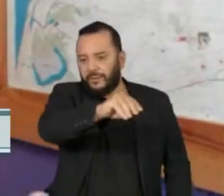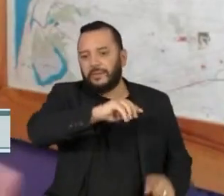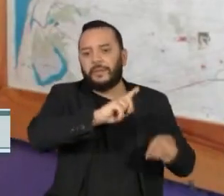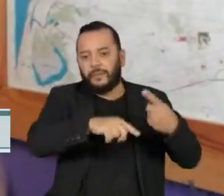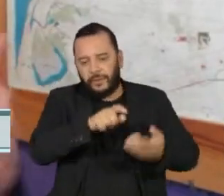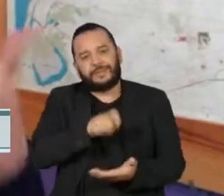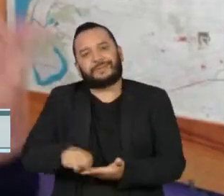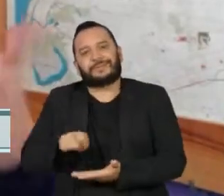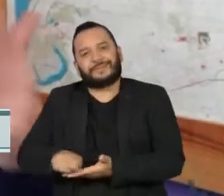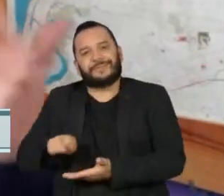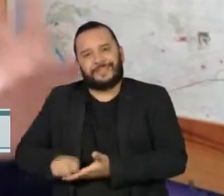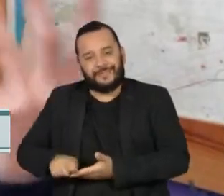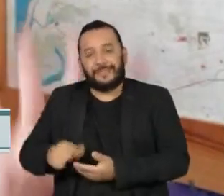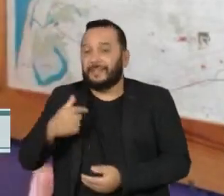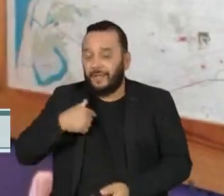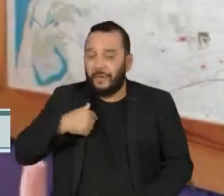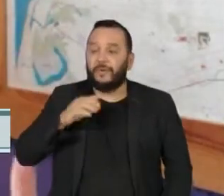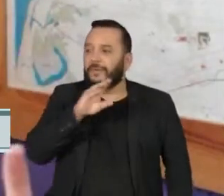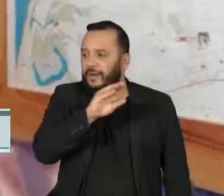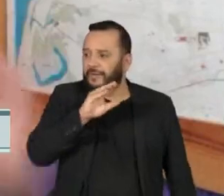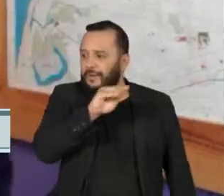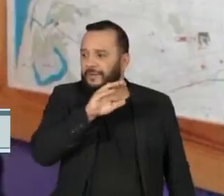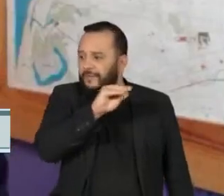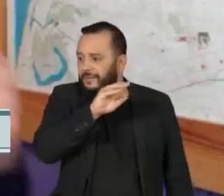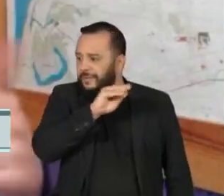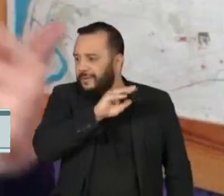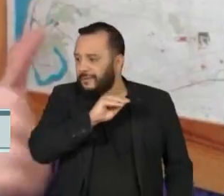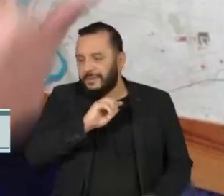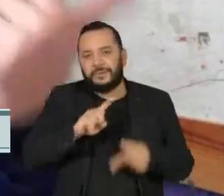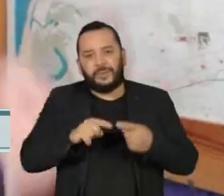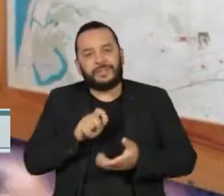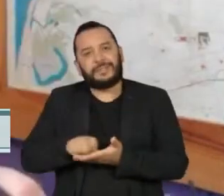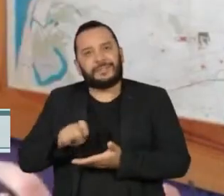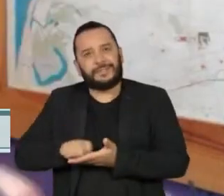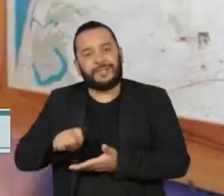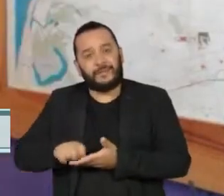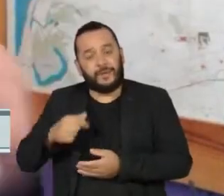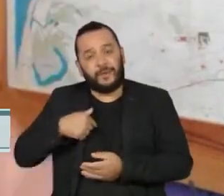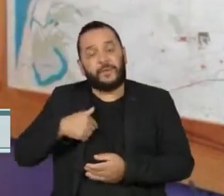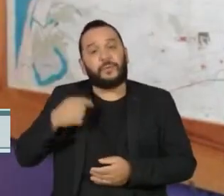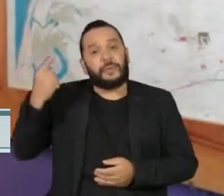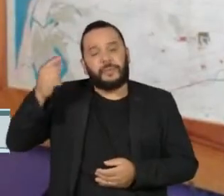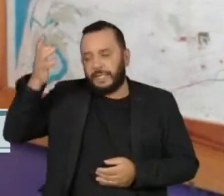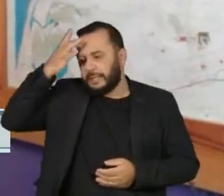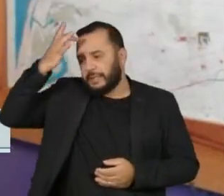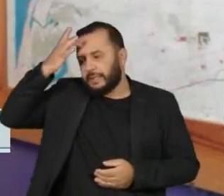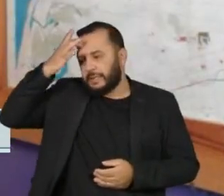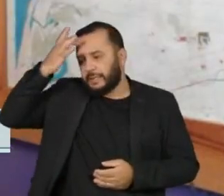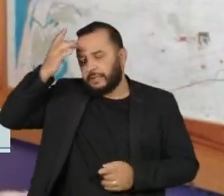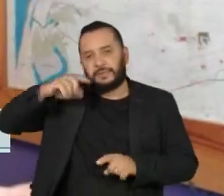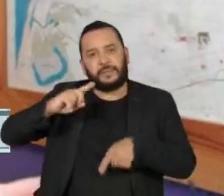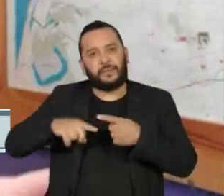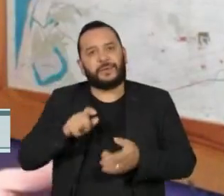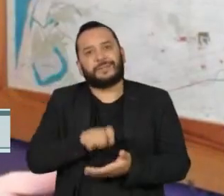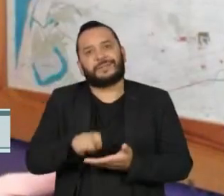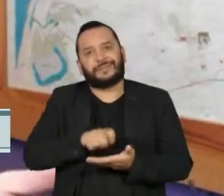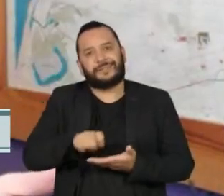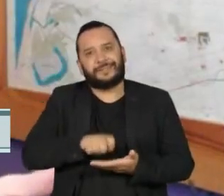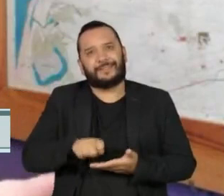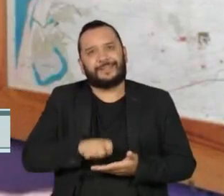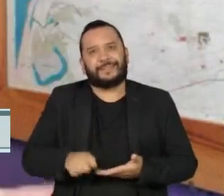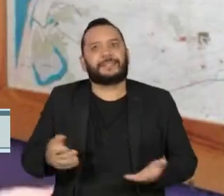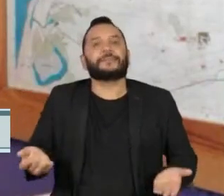escrever o verso depois de já ter falado ele muitas vezes. Inclusive, às vezes, eu primeiro decoro para depois escrever. Então, a escrita vem quase